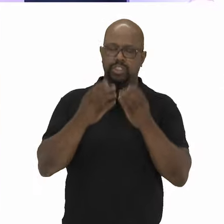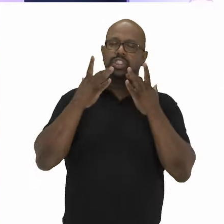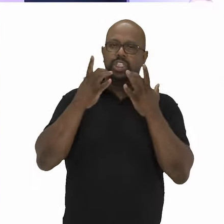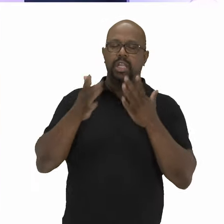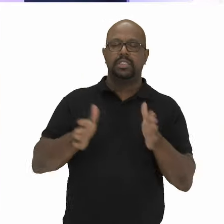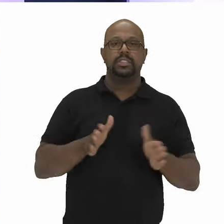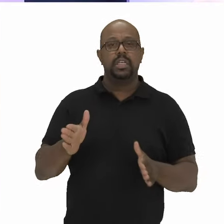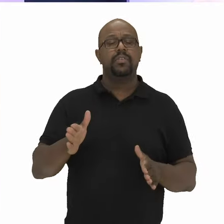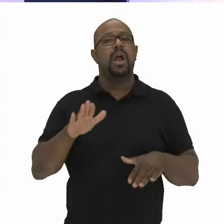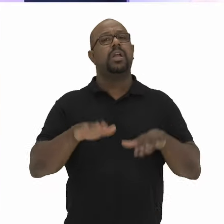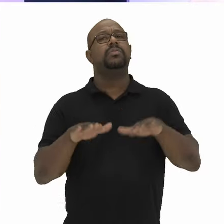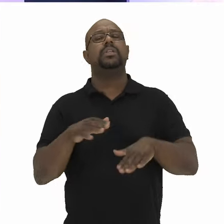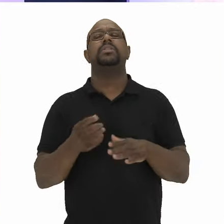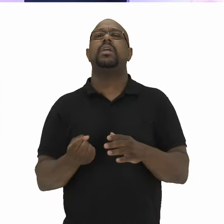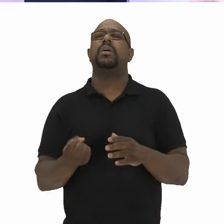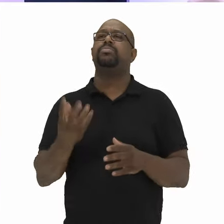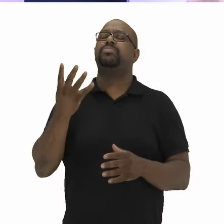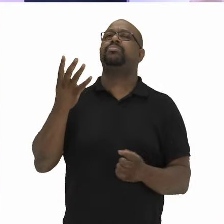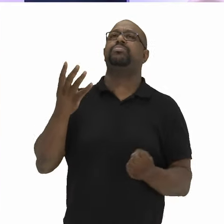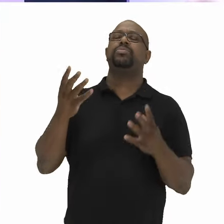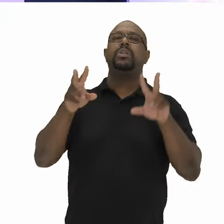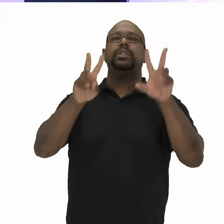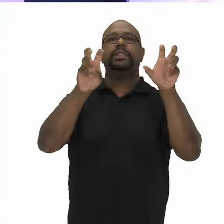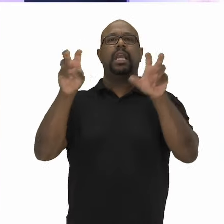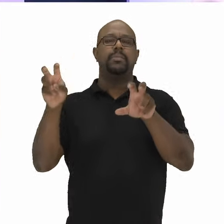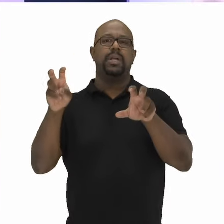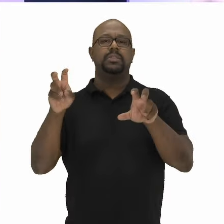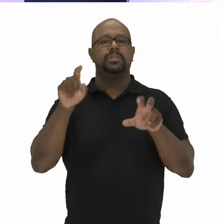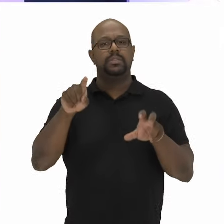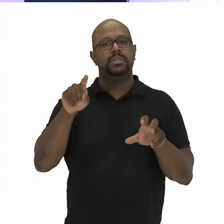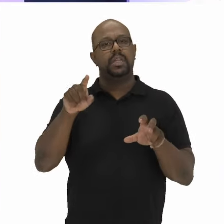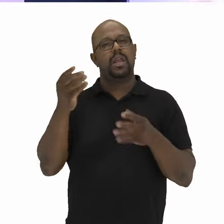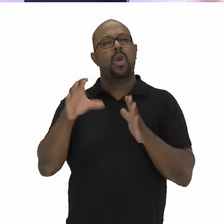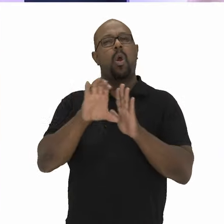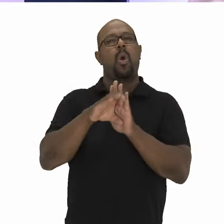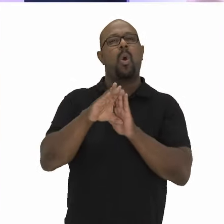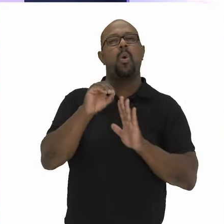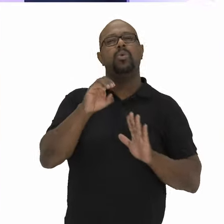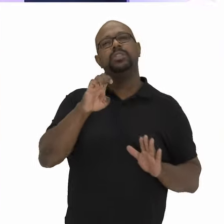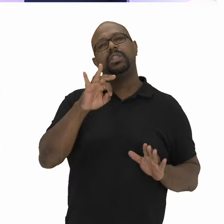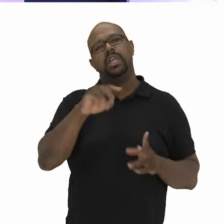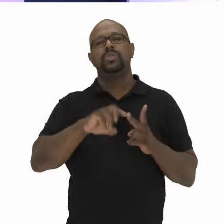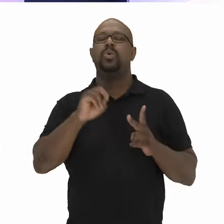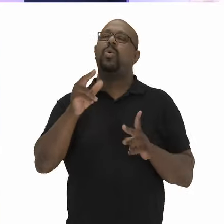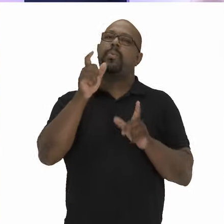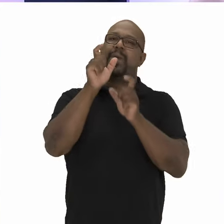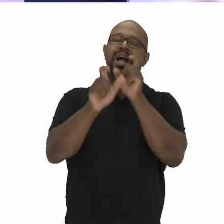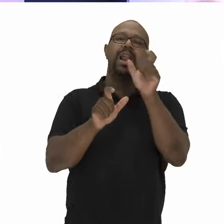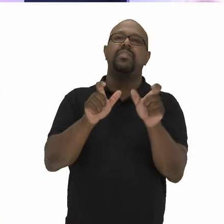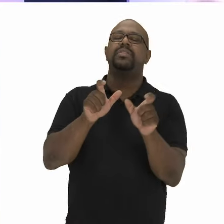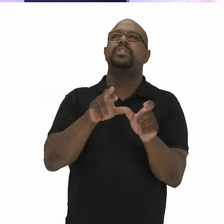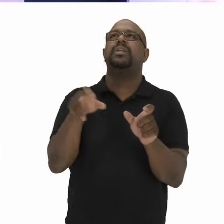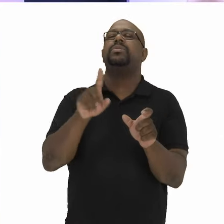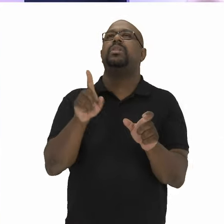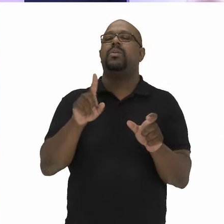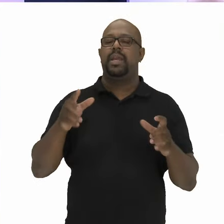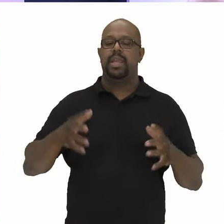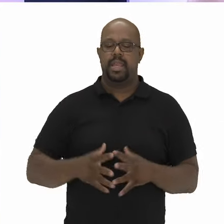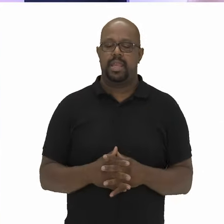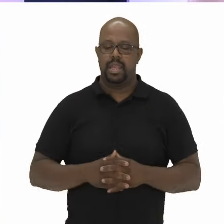oficinas de teatro acessível às vezes surgem temas e esses temas têm conceitos ou palavras que não